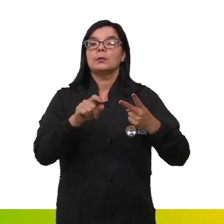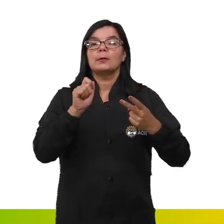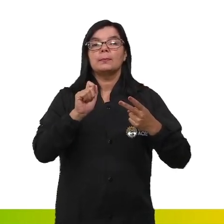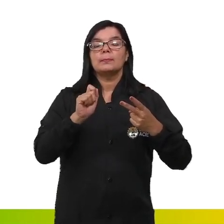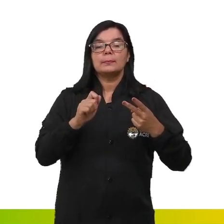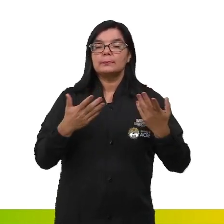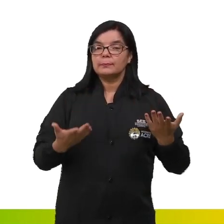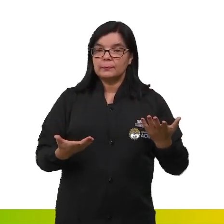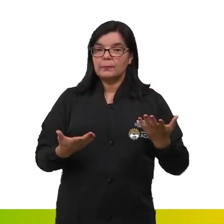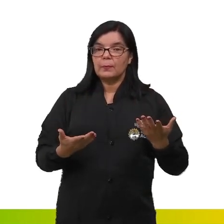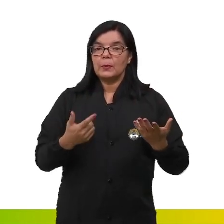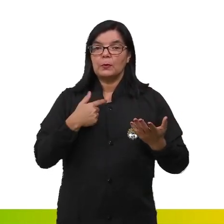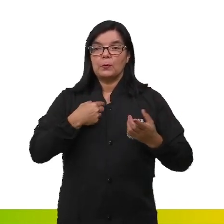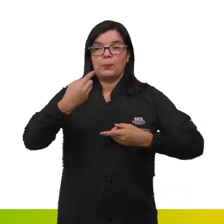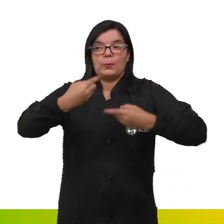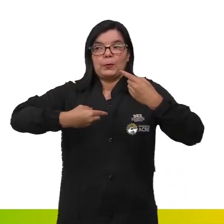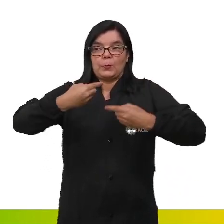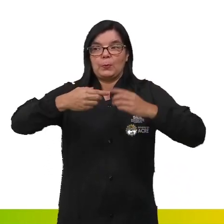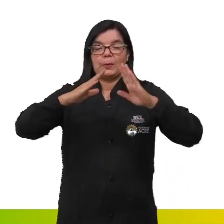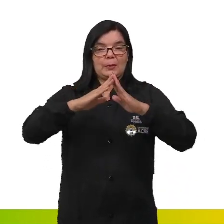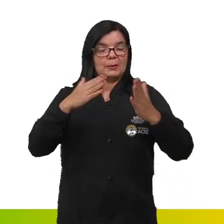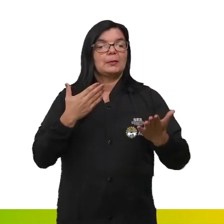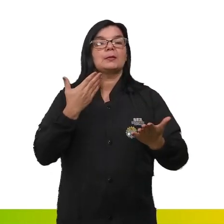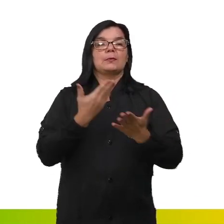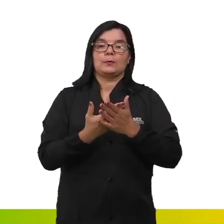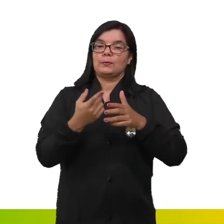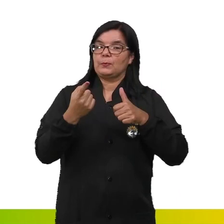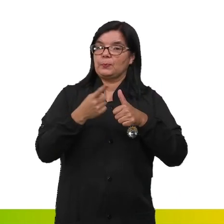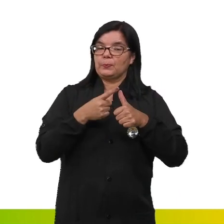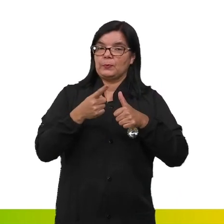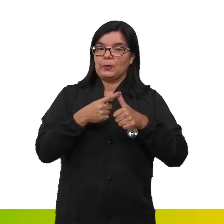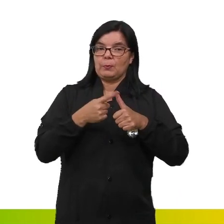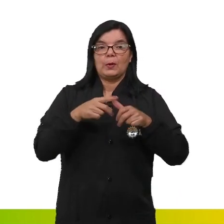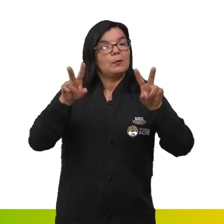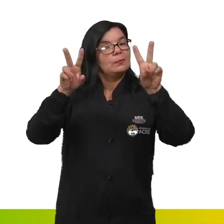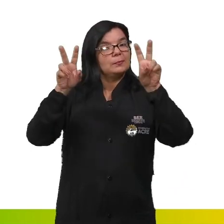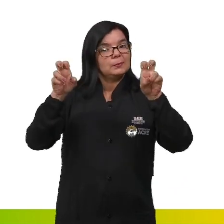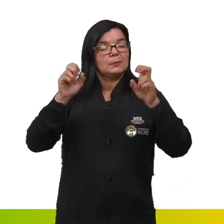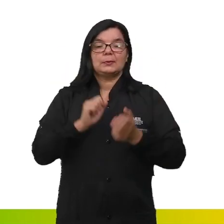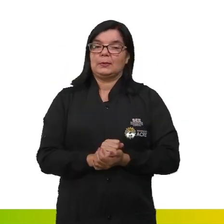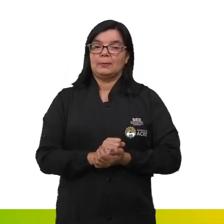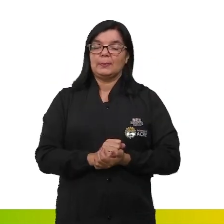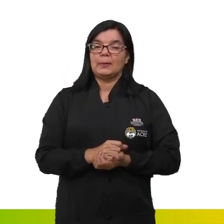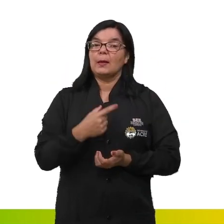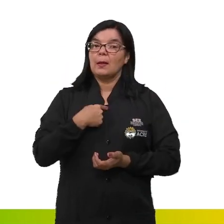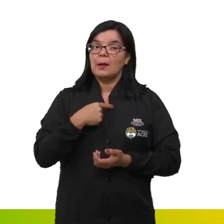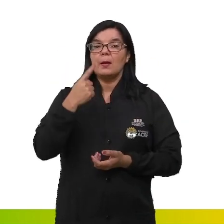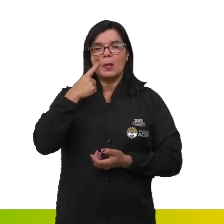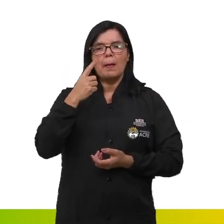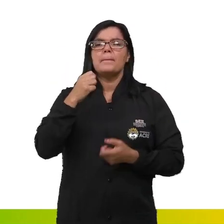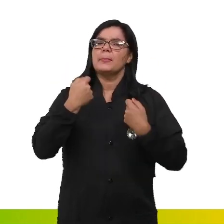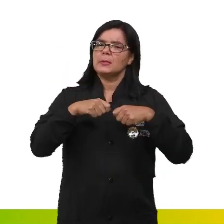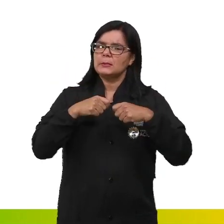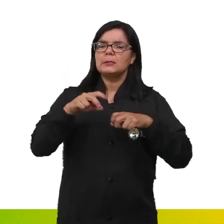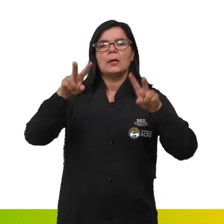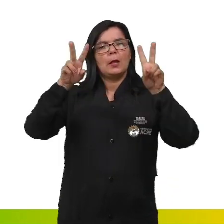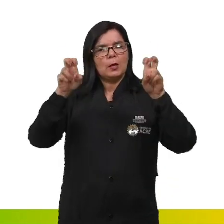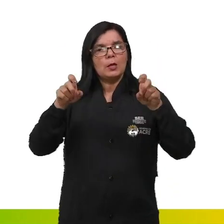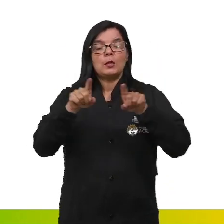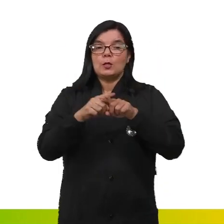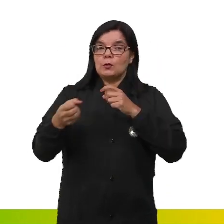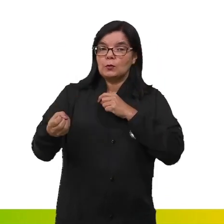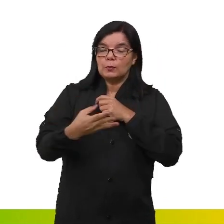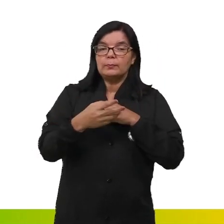em consideração no meu debate escolar? Primeiro, o tema. O tema, ele deve ser polêmico e